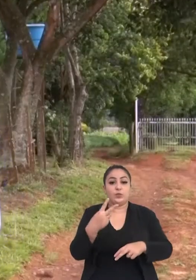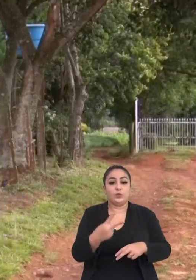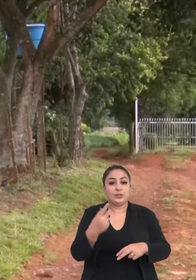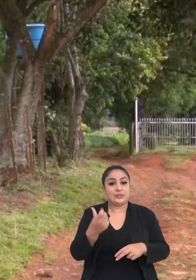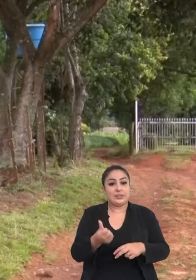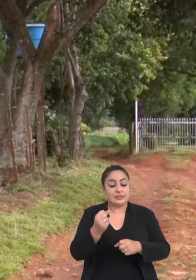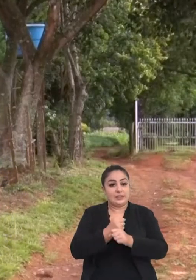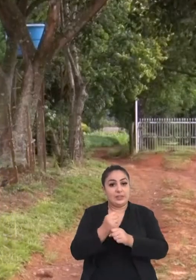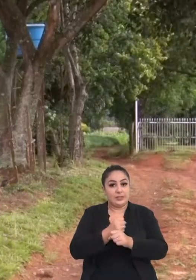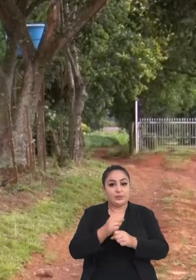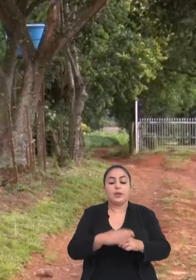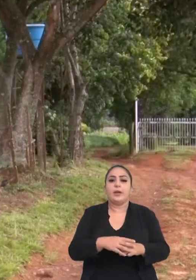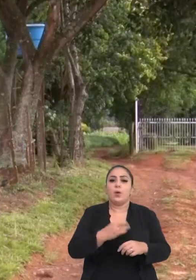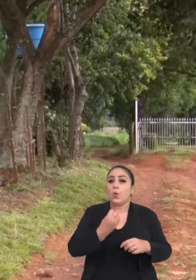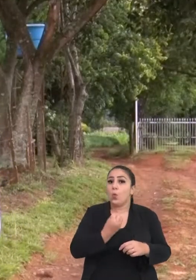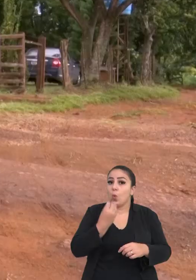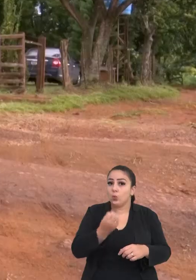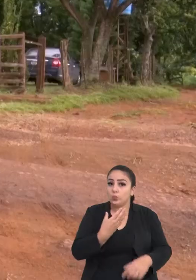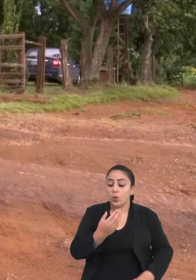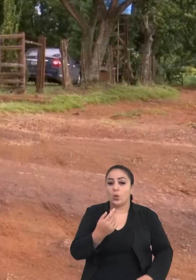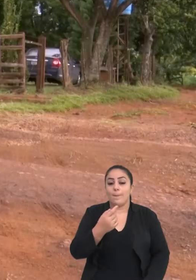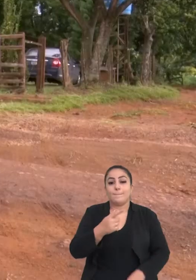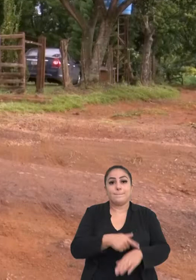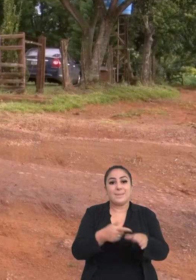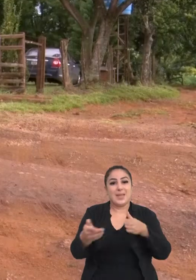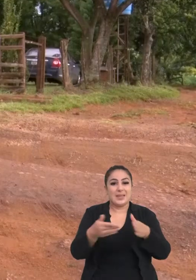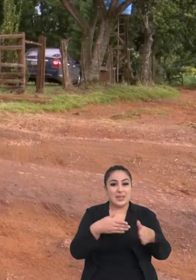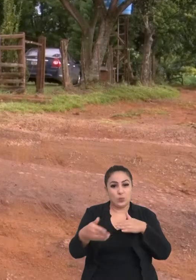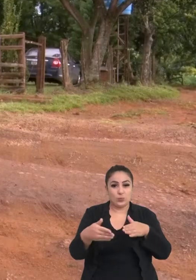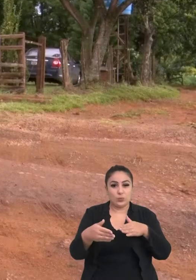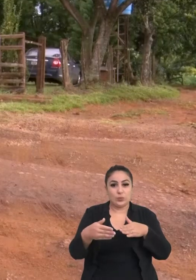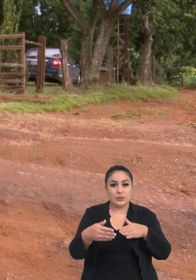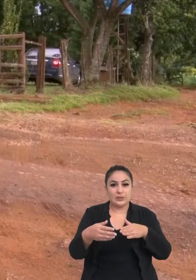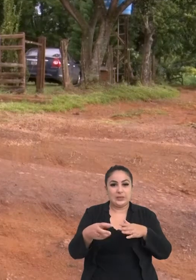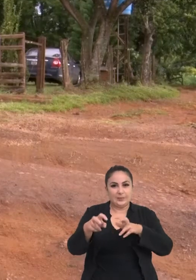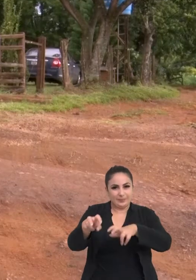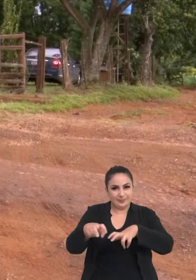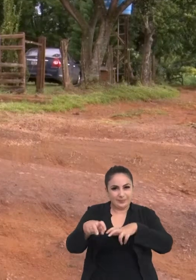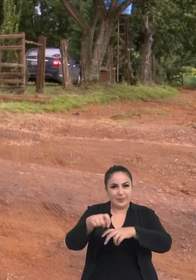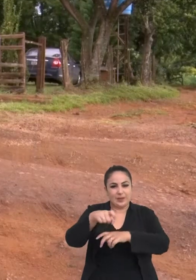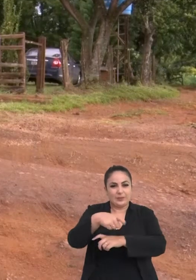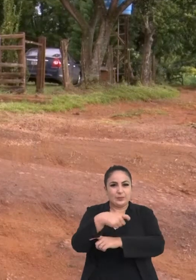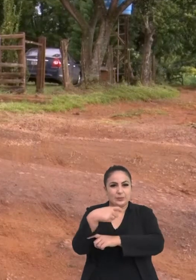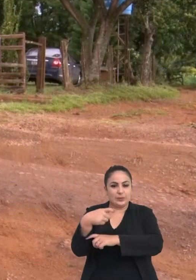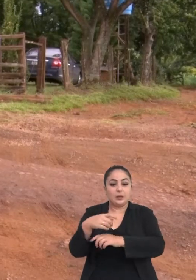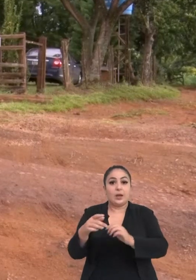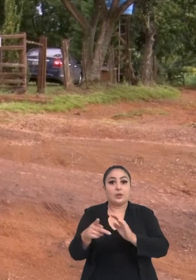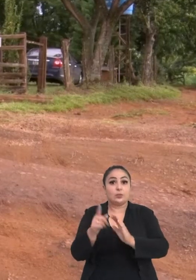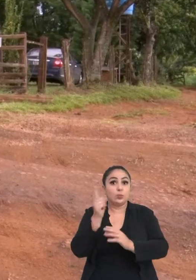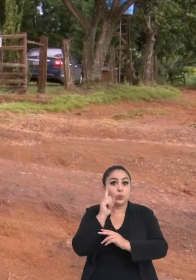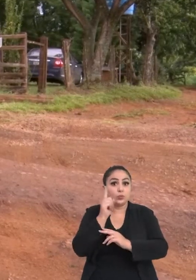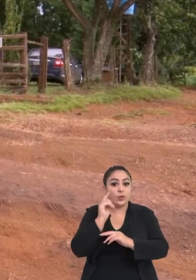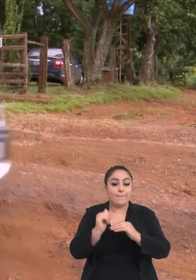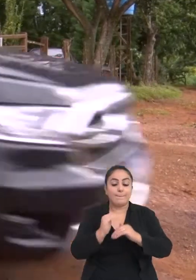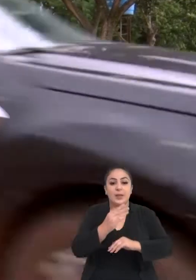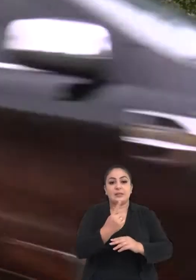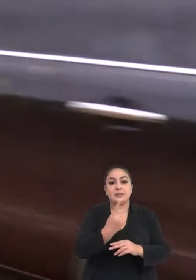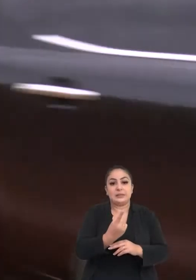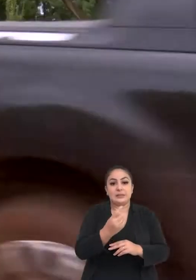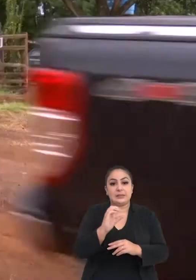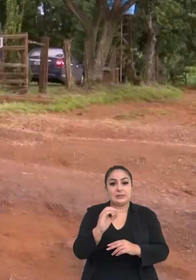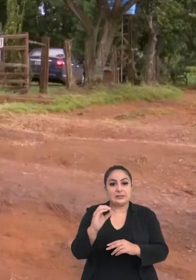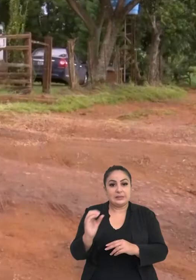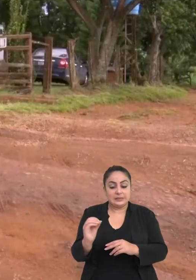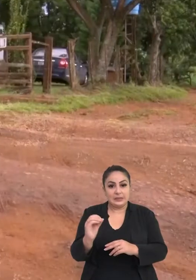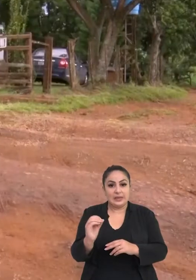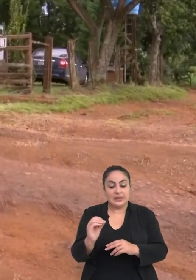no interior há 26 anos e contou que no período de safra chegam a cruzar diariamente neste local